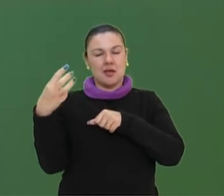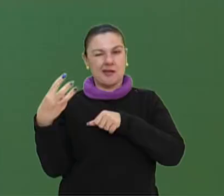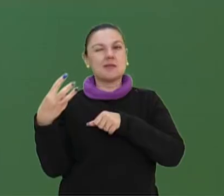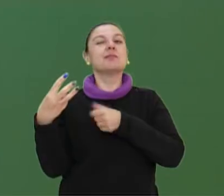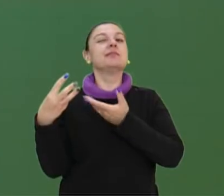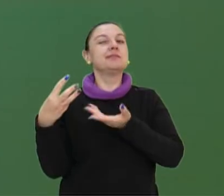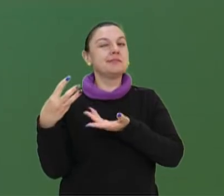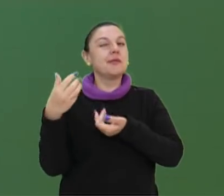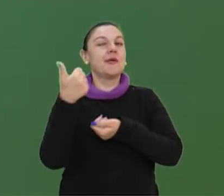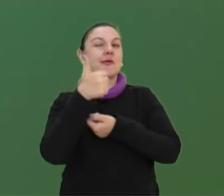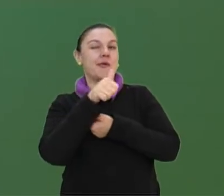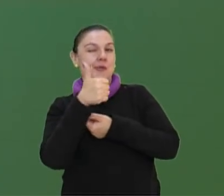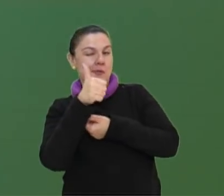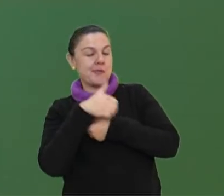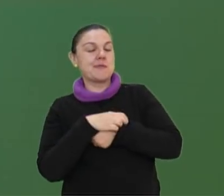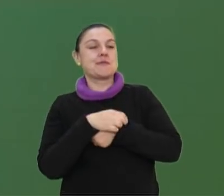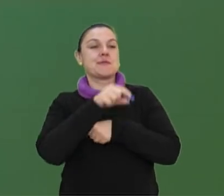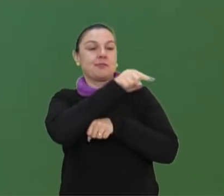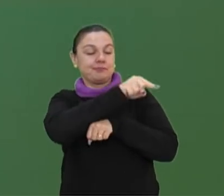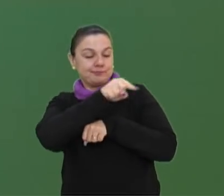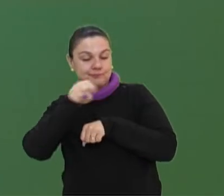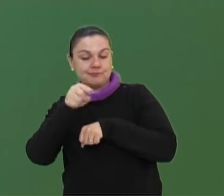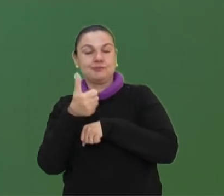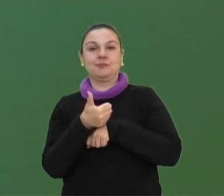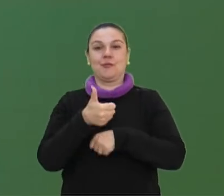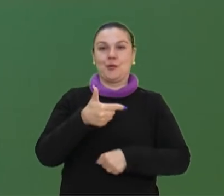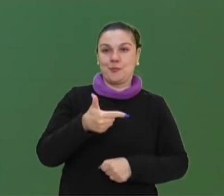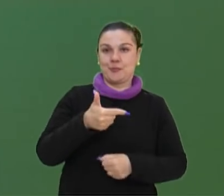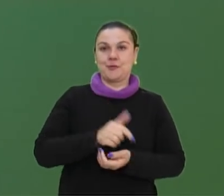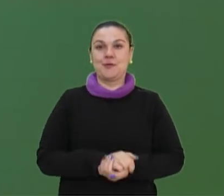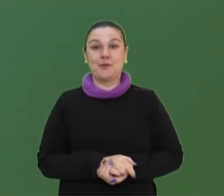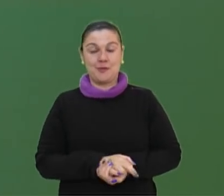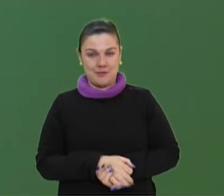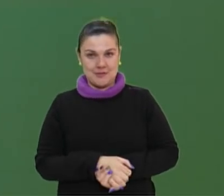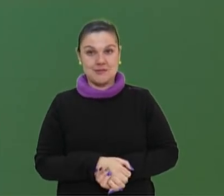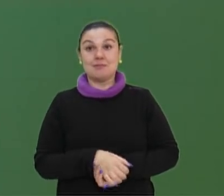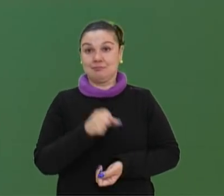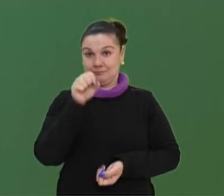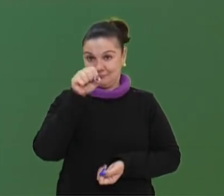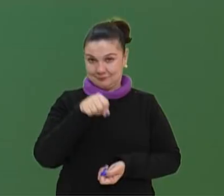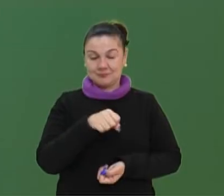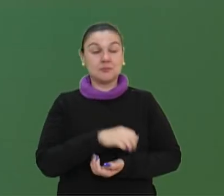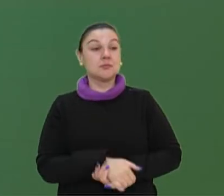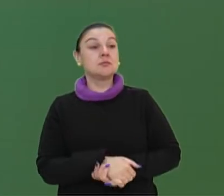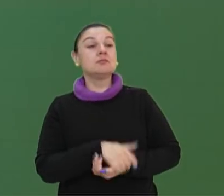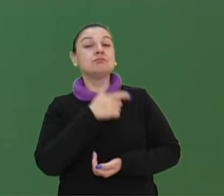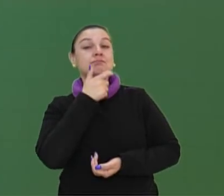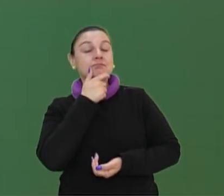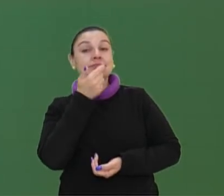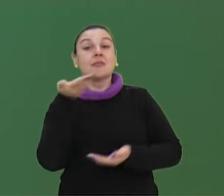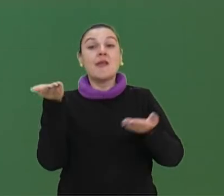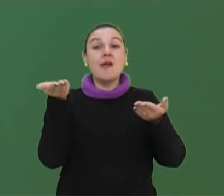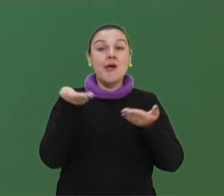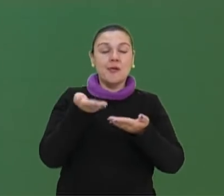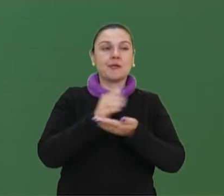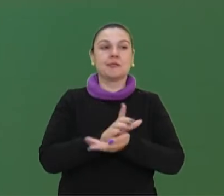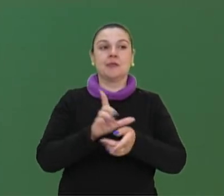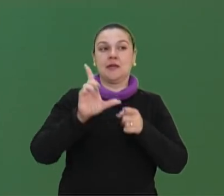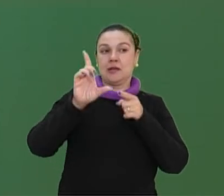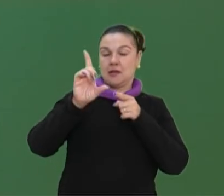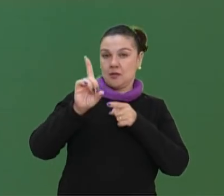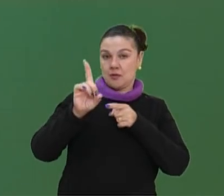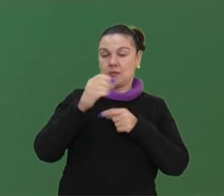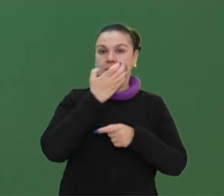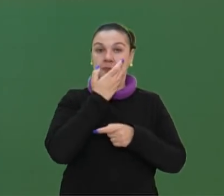menos 3, isso, dá 11, divididos por 2. E aqui a gente tem a